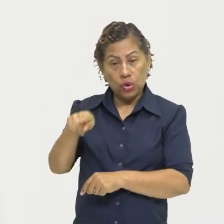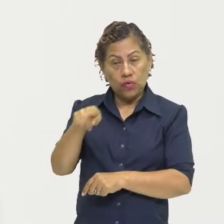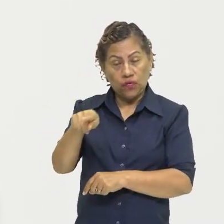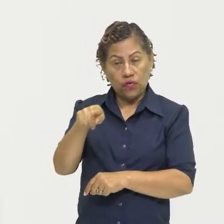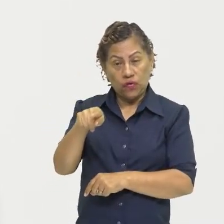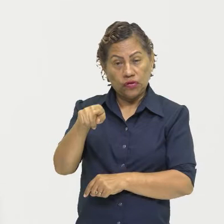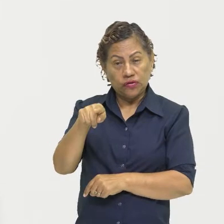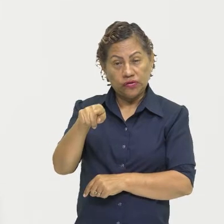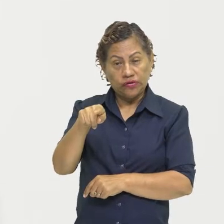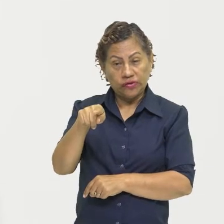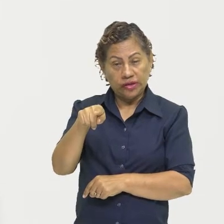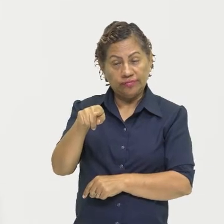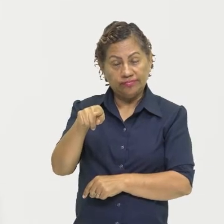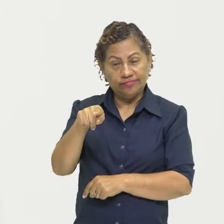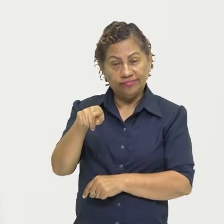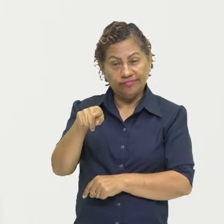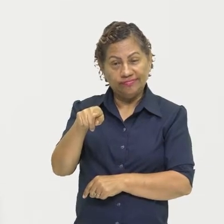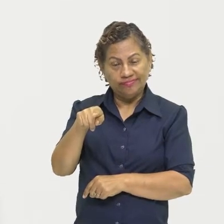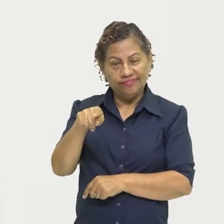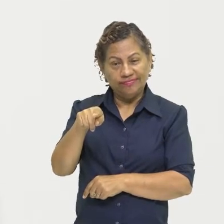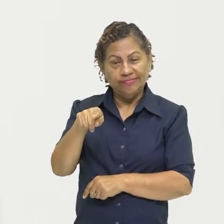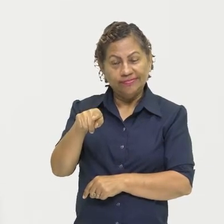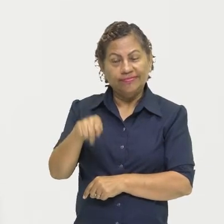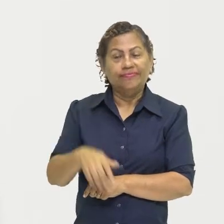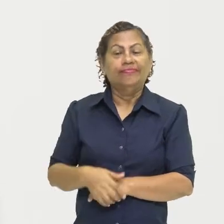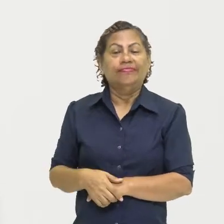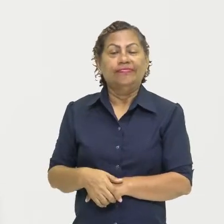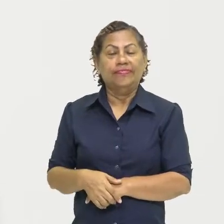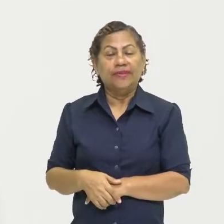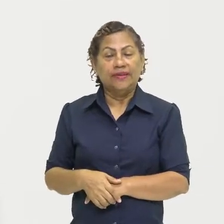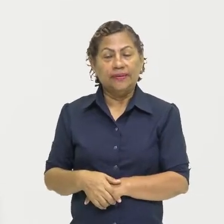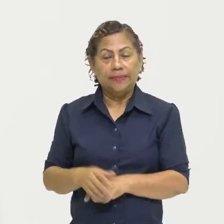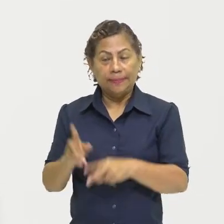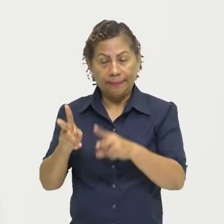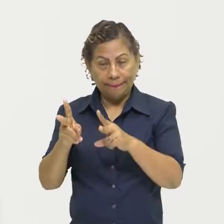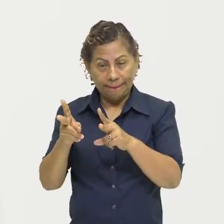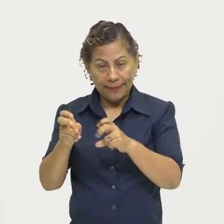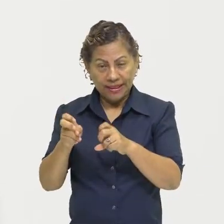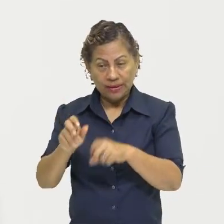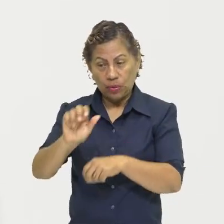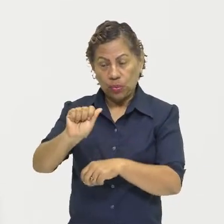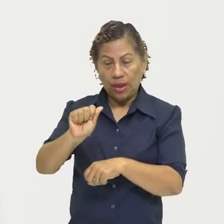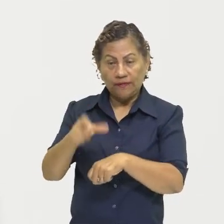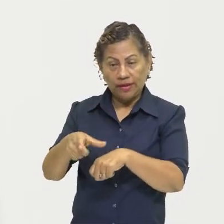assunto. Então aqui observe que o a vem antes, né, da palavra respeito.